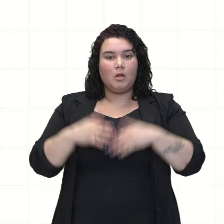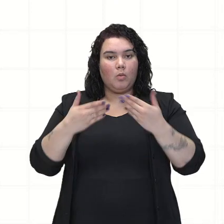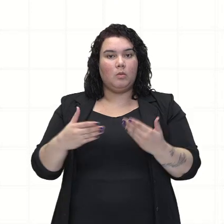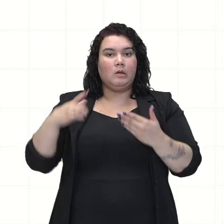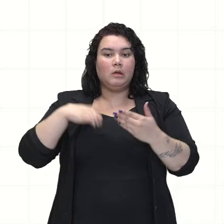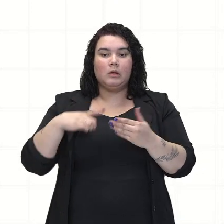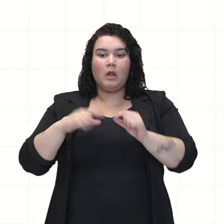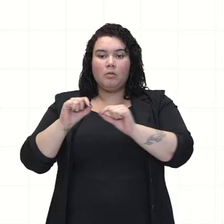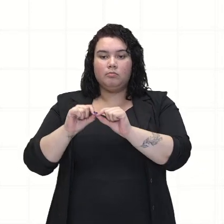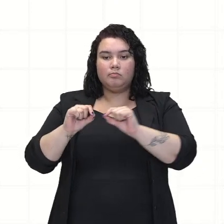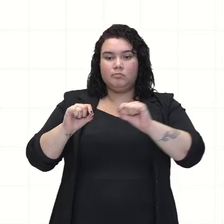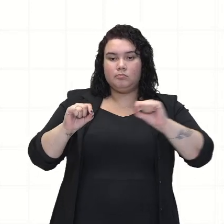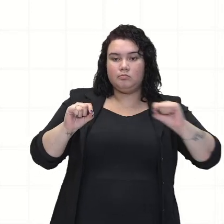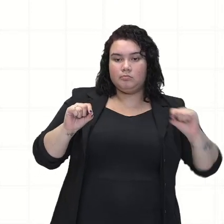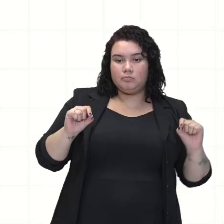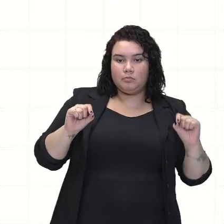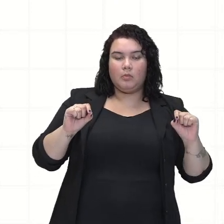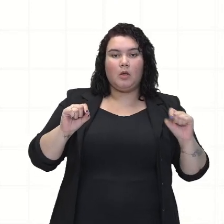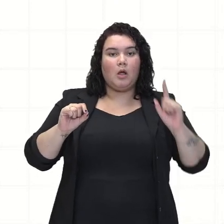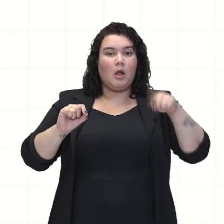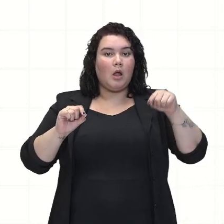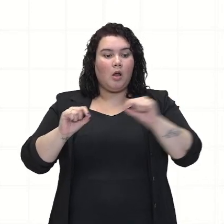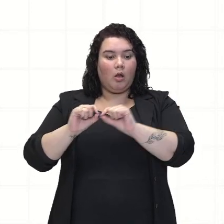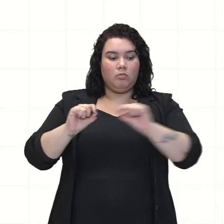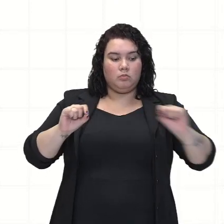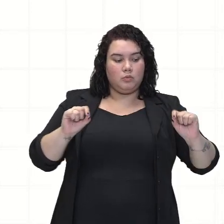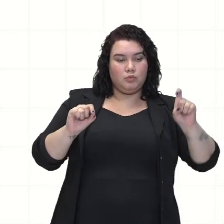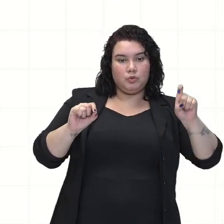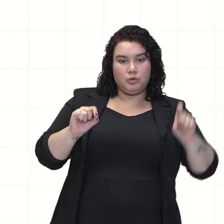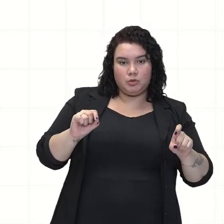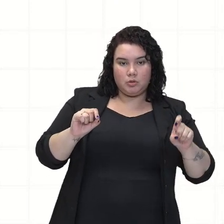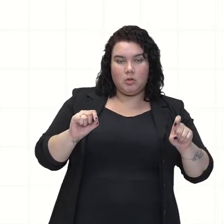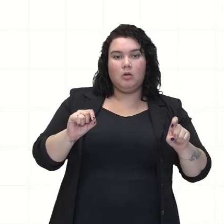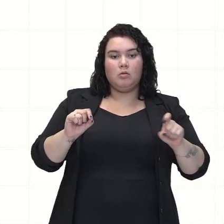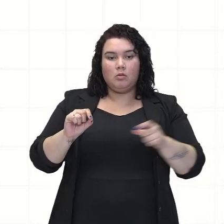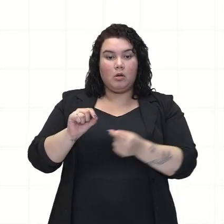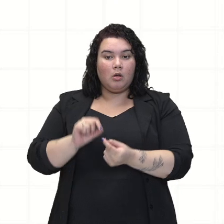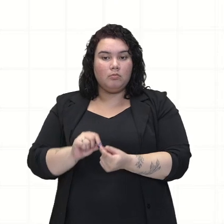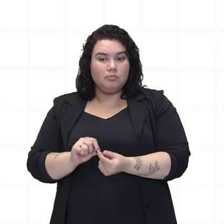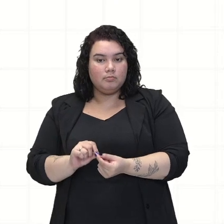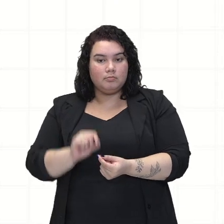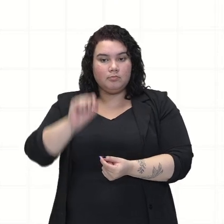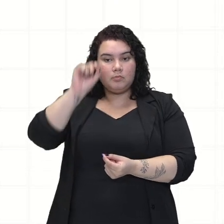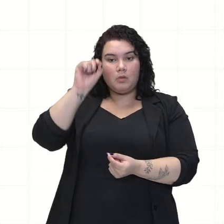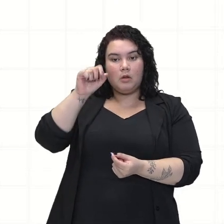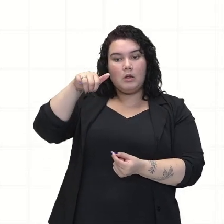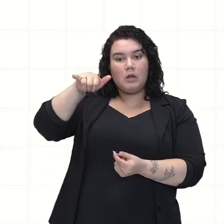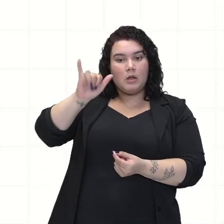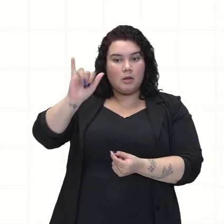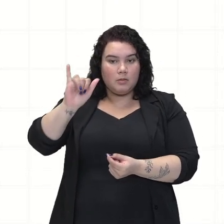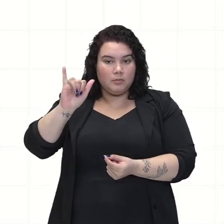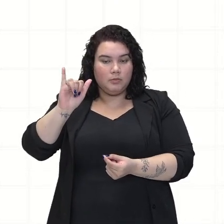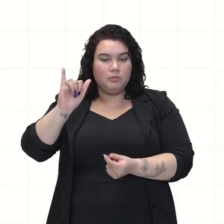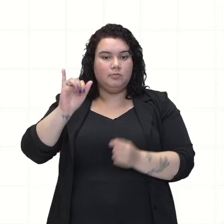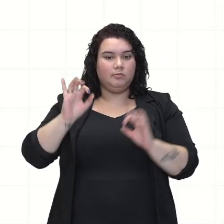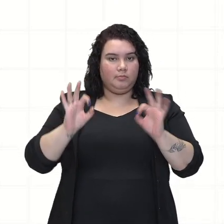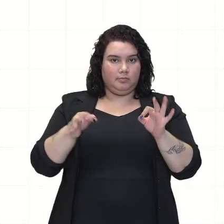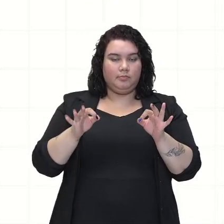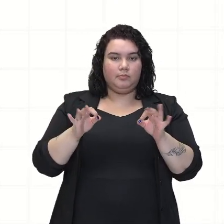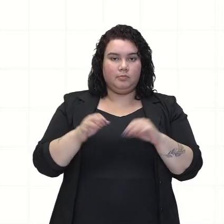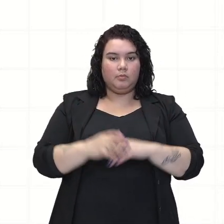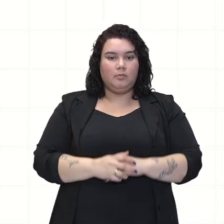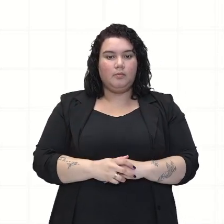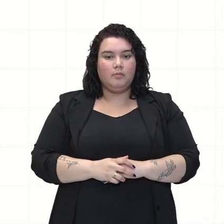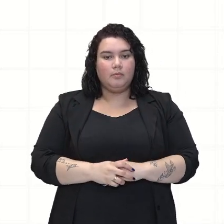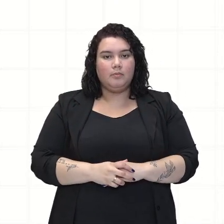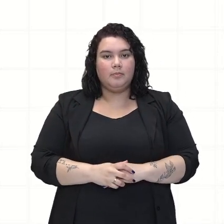horizontal, o eixo X. O eixo na vertical, o eixo Y, o eixo das